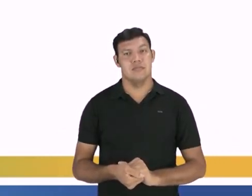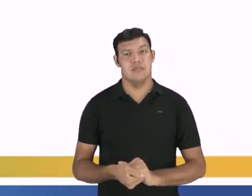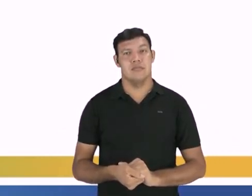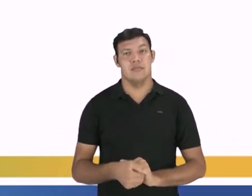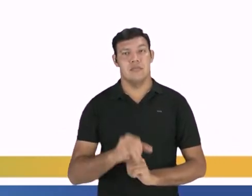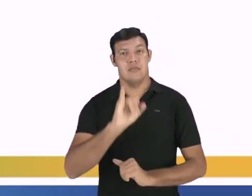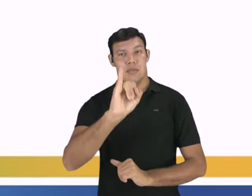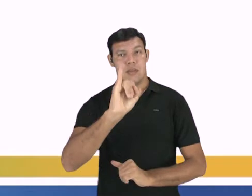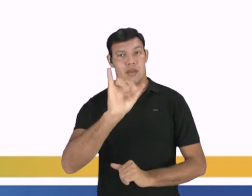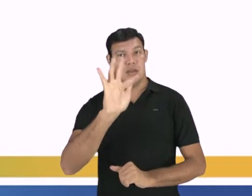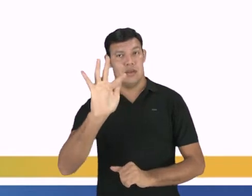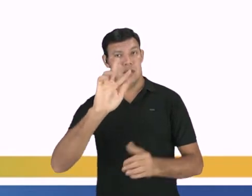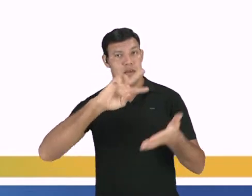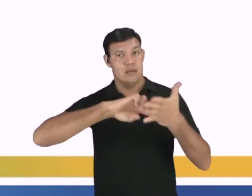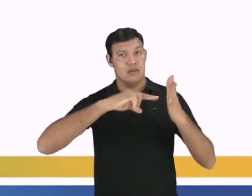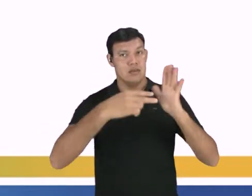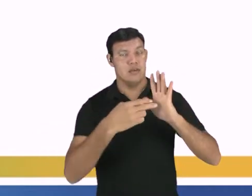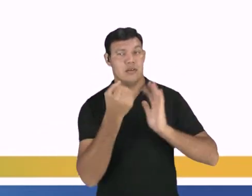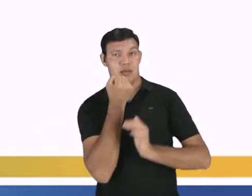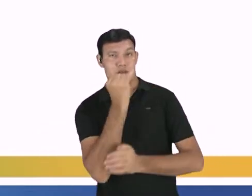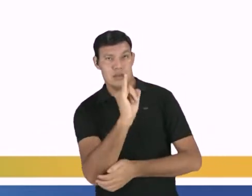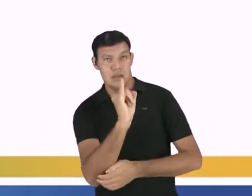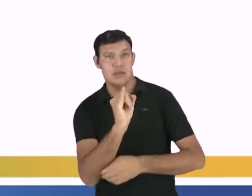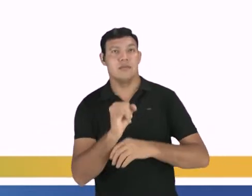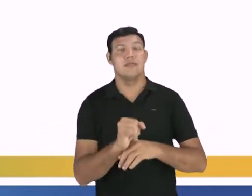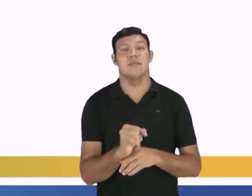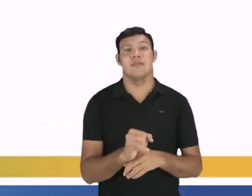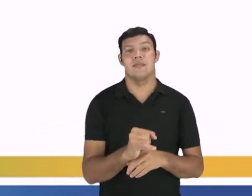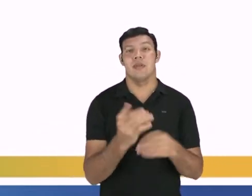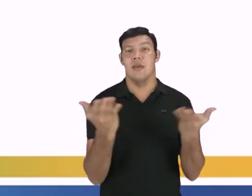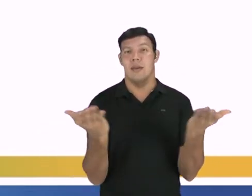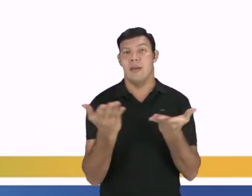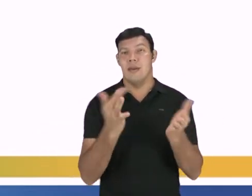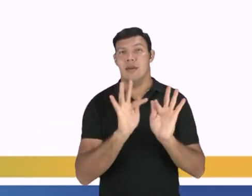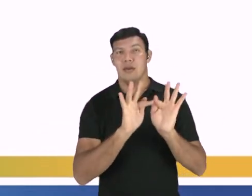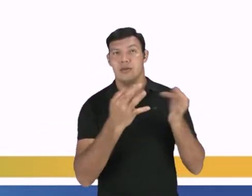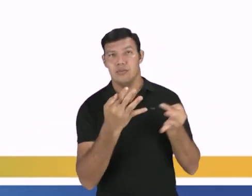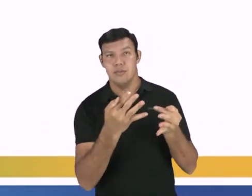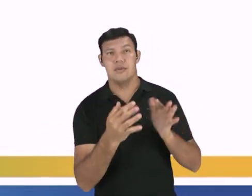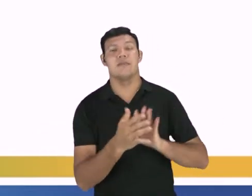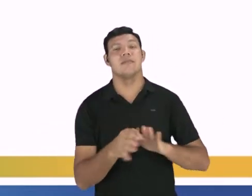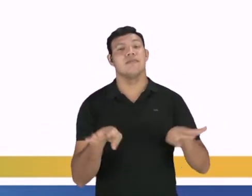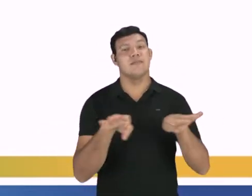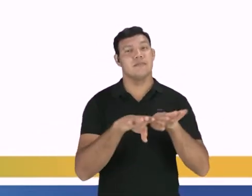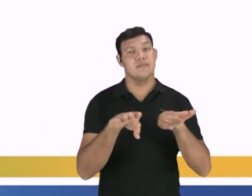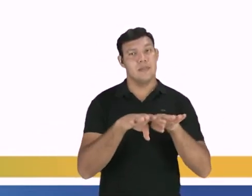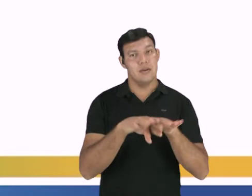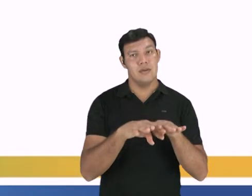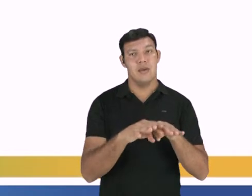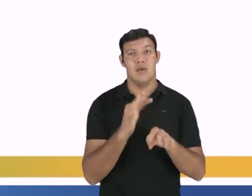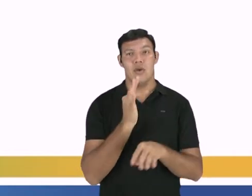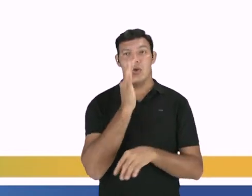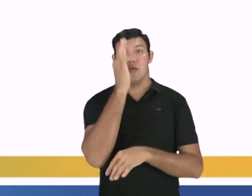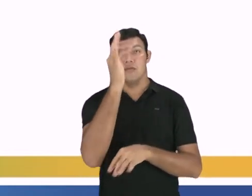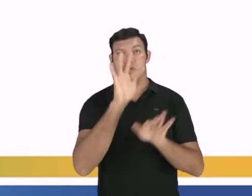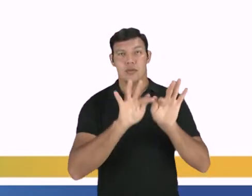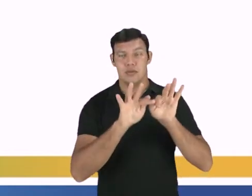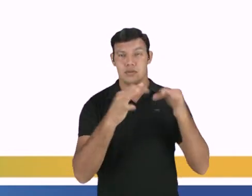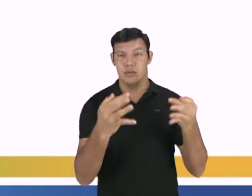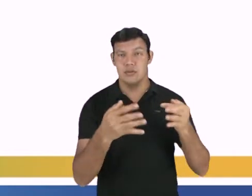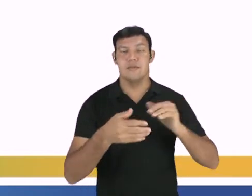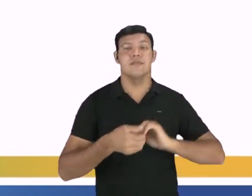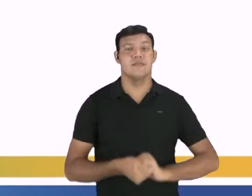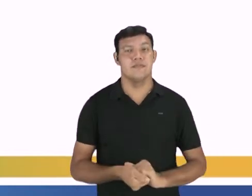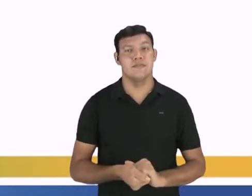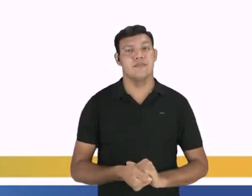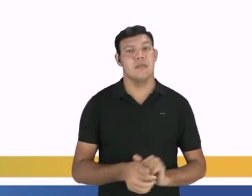if, que é o nosso se, presente simples e o futuro simples também. Então,